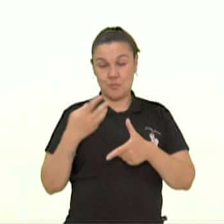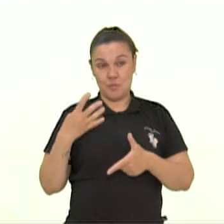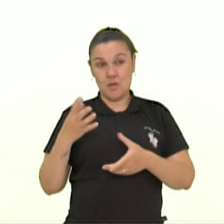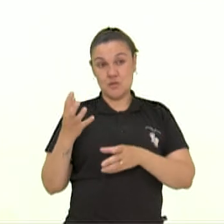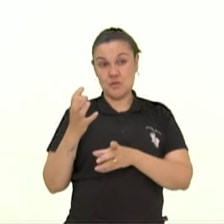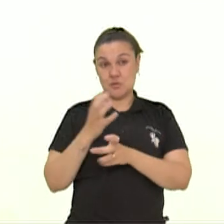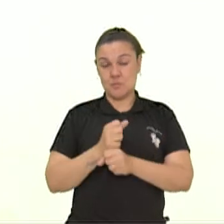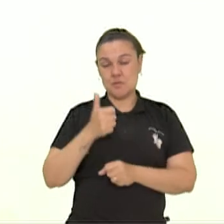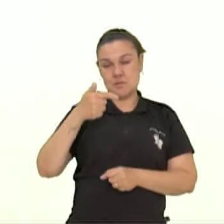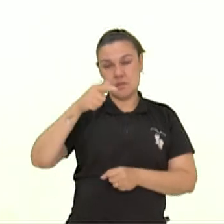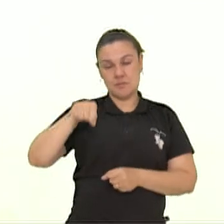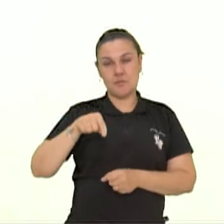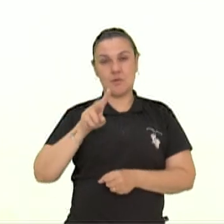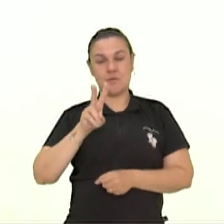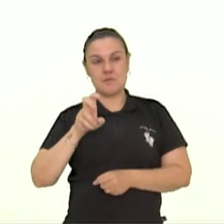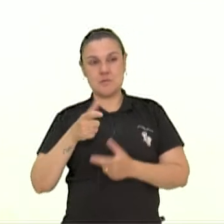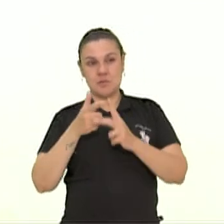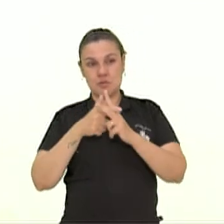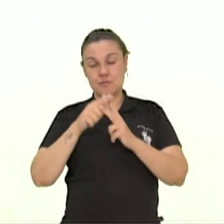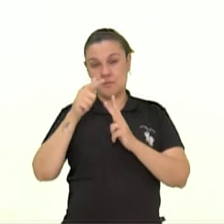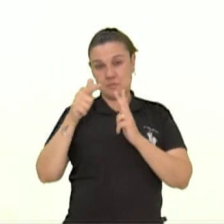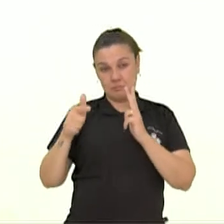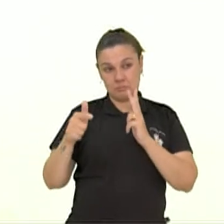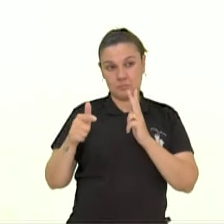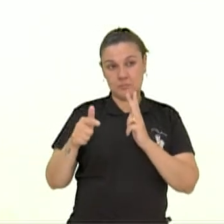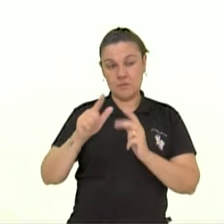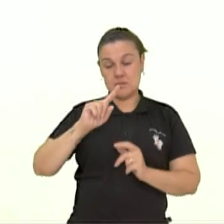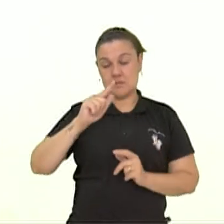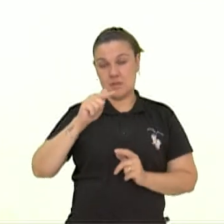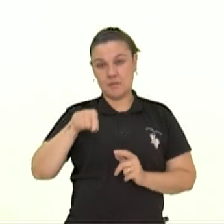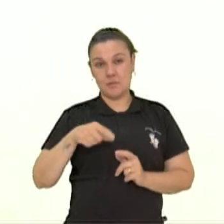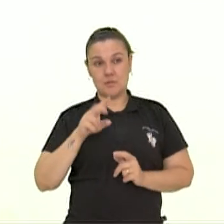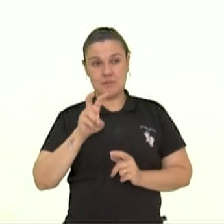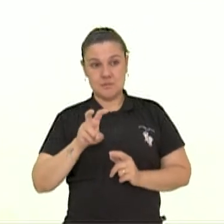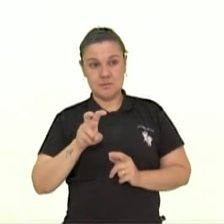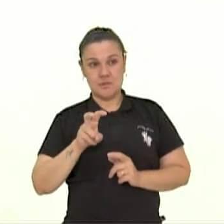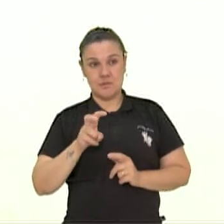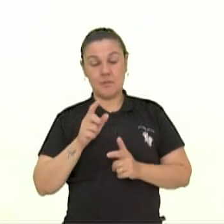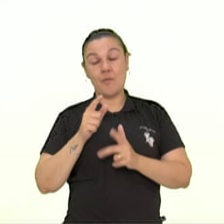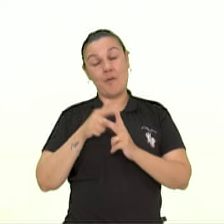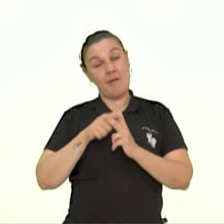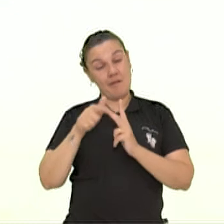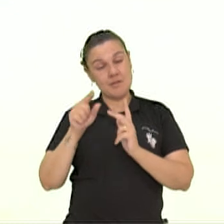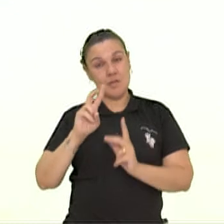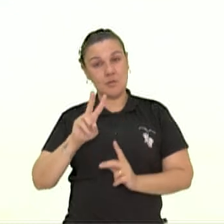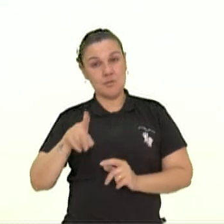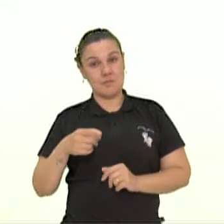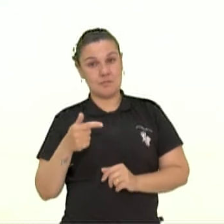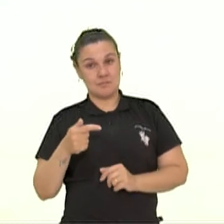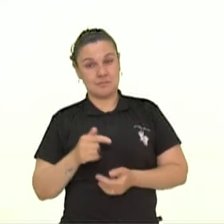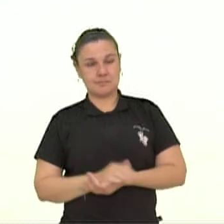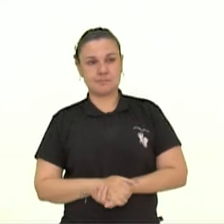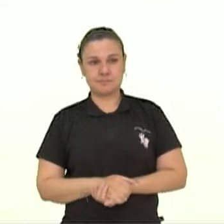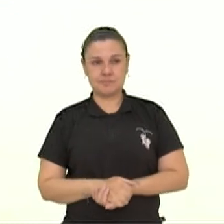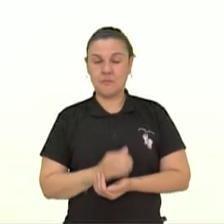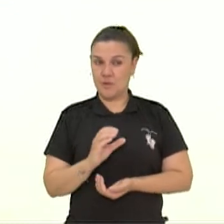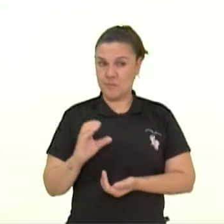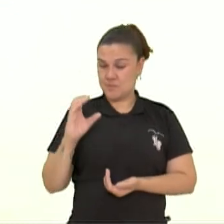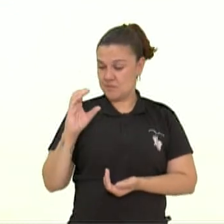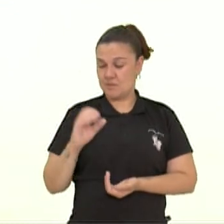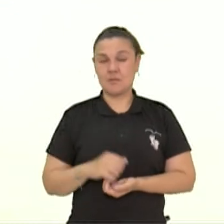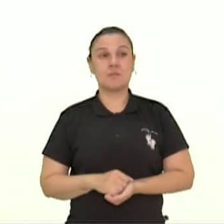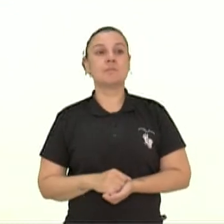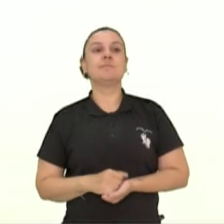B. Aqui eu já abreviei a conta um pouquinho, tirei a operação, né? É a média menos o valor. Então aqui, ó,